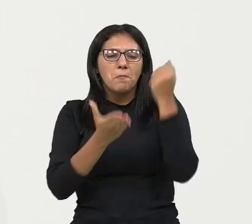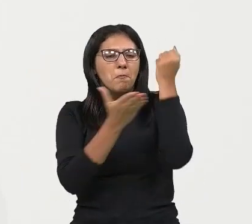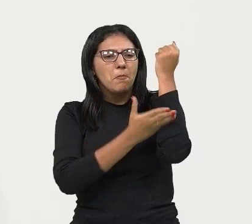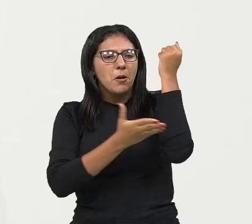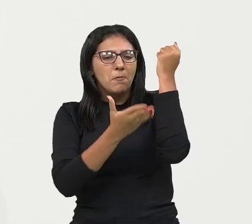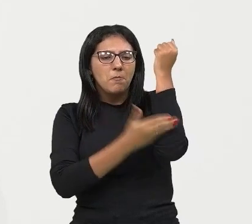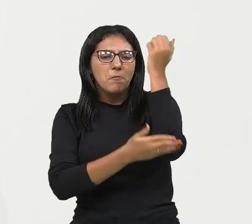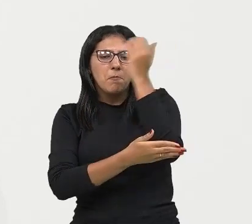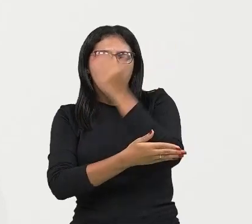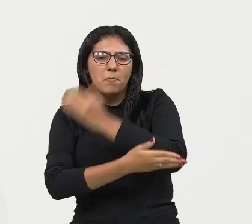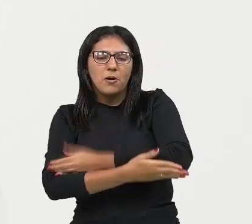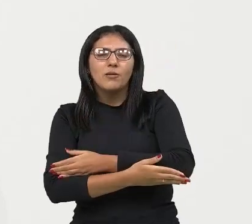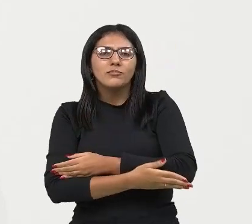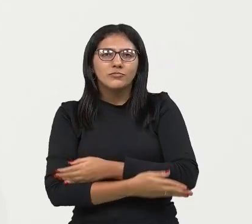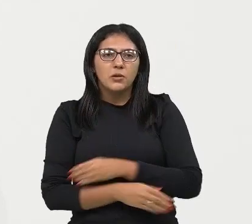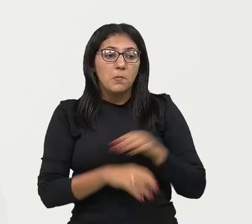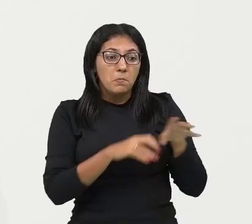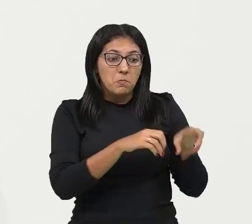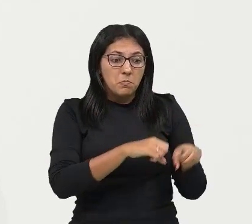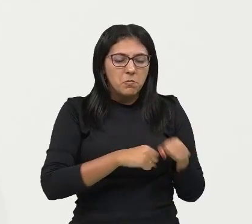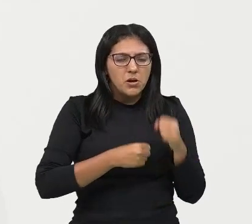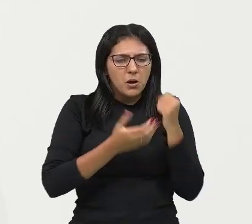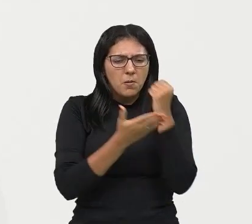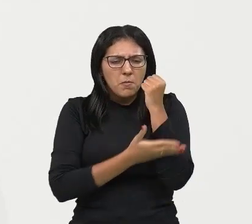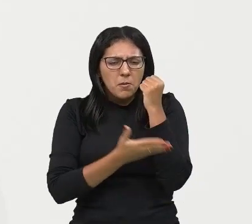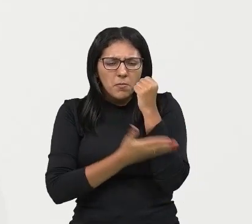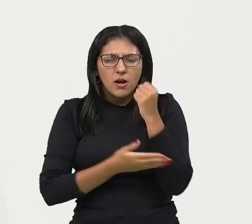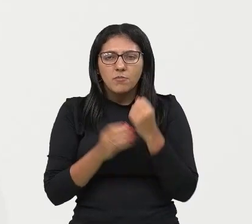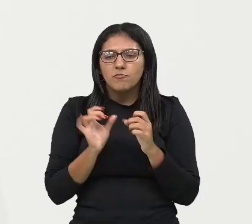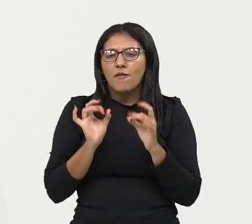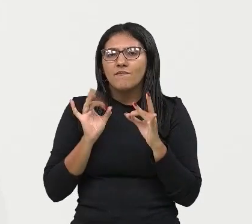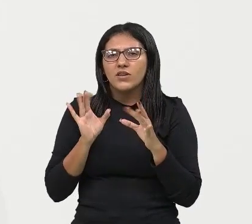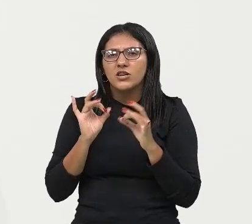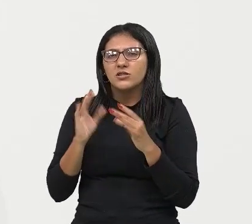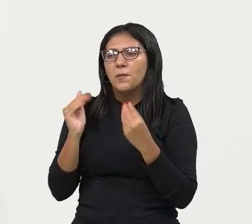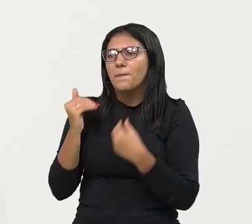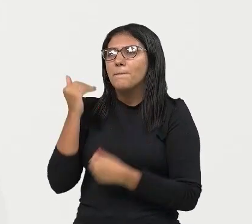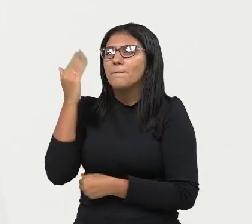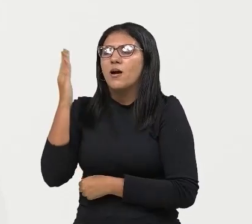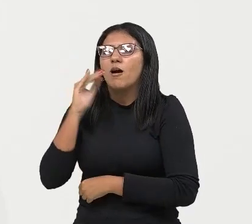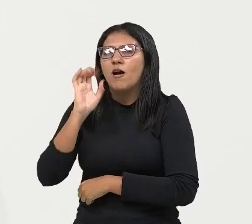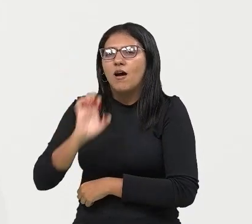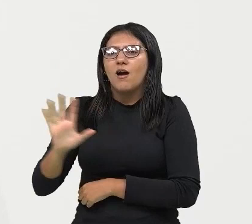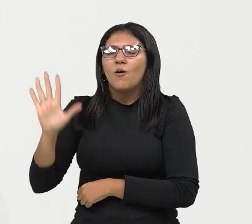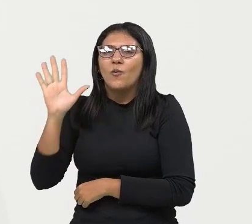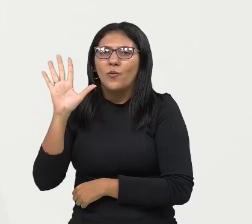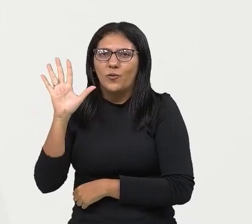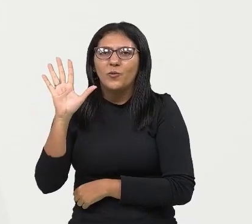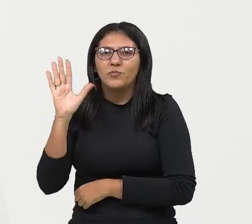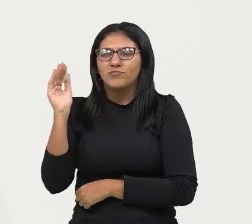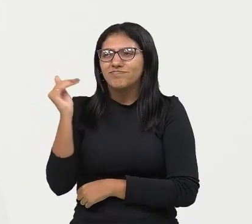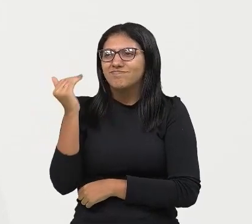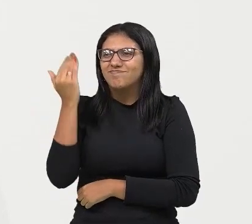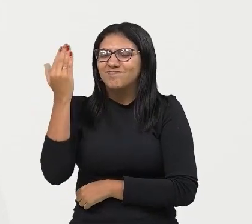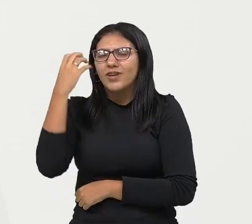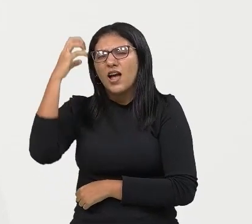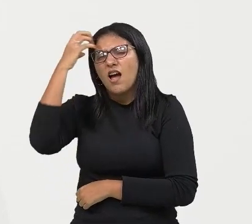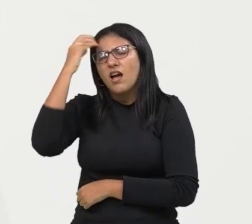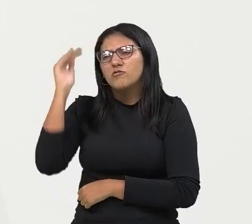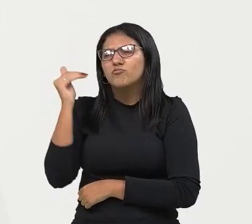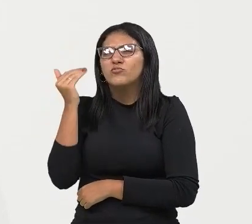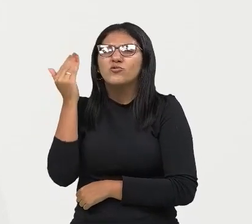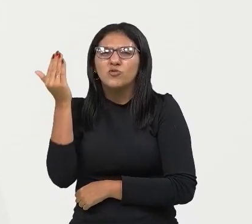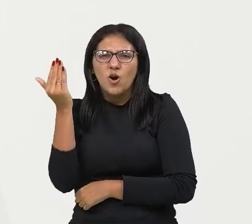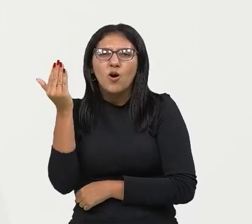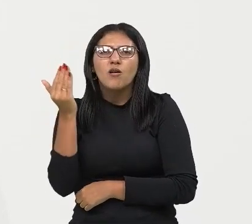para comercializar principalmente onde? Na Europa, queriam levar para os seus reis e os